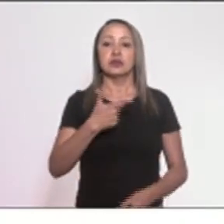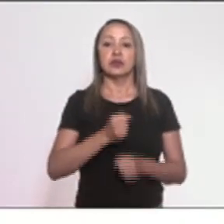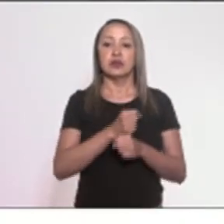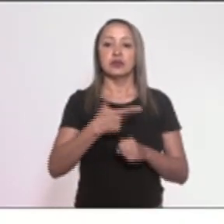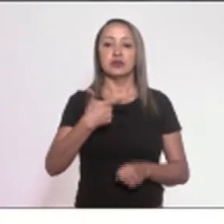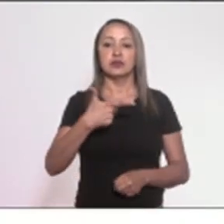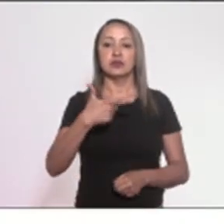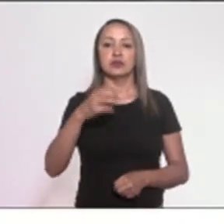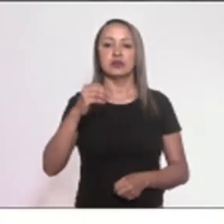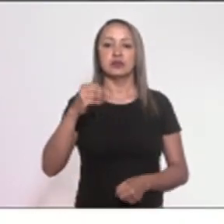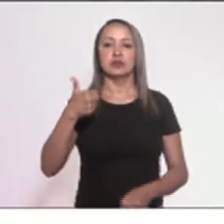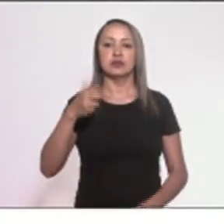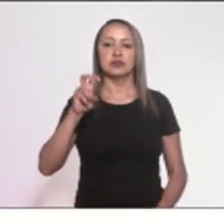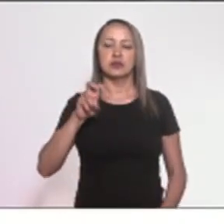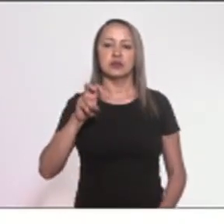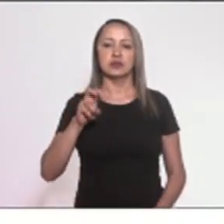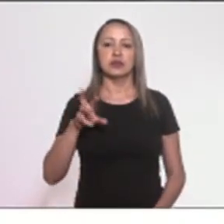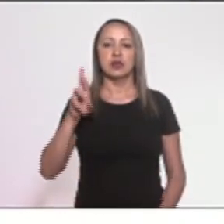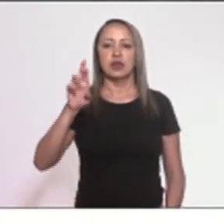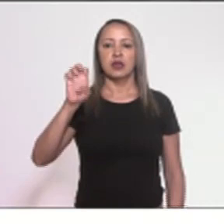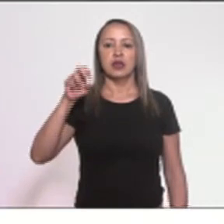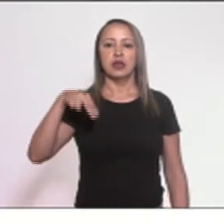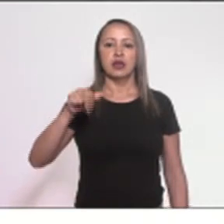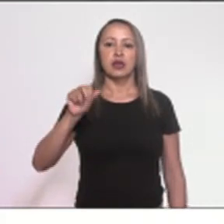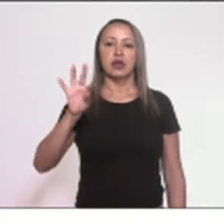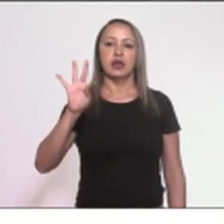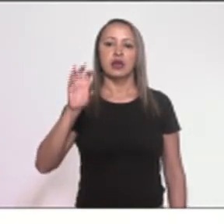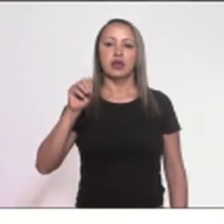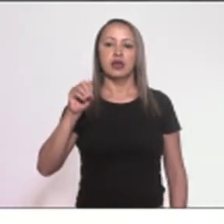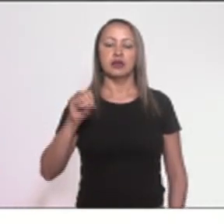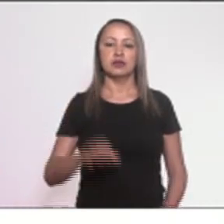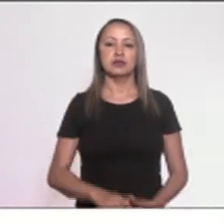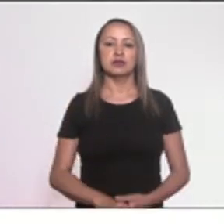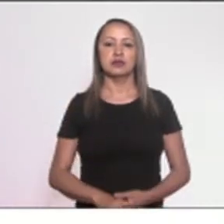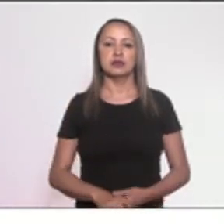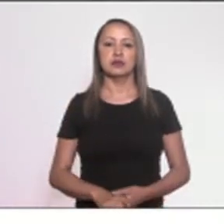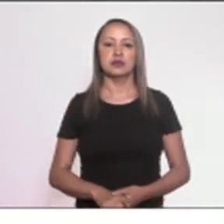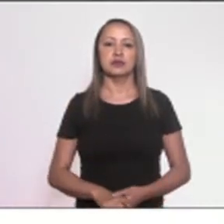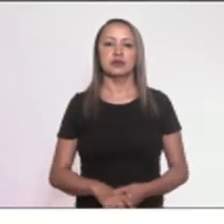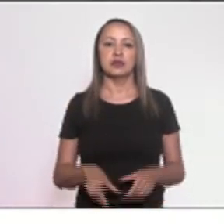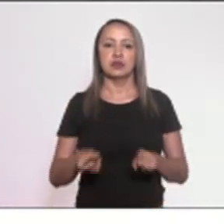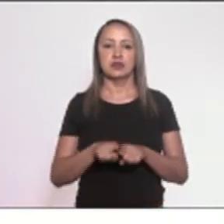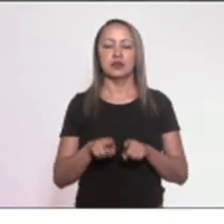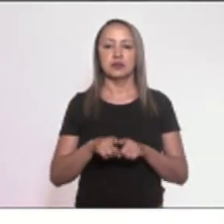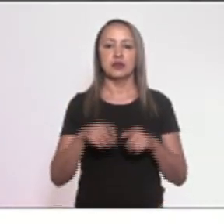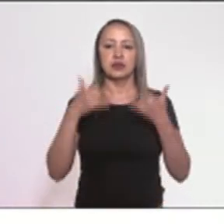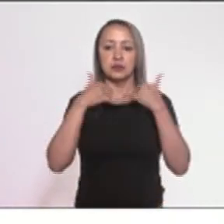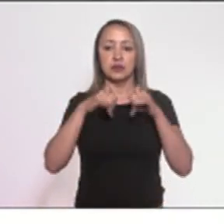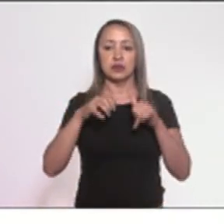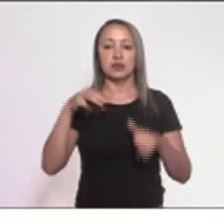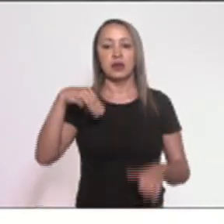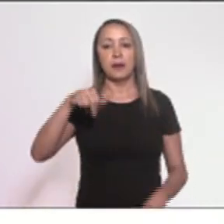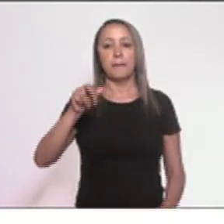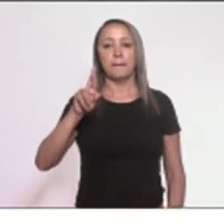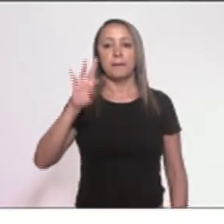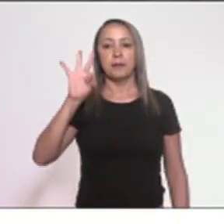462/2015, de autoria do deputado Renato Cozzolino. A mesa recebeu comunicado da deputada Marta